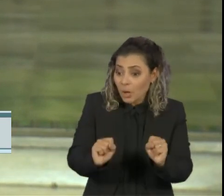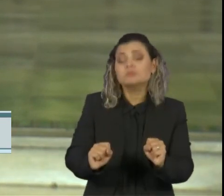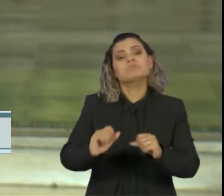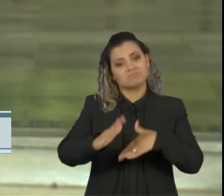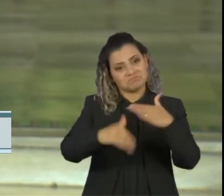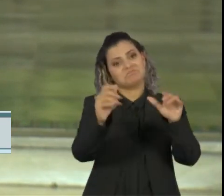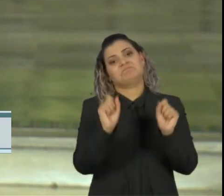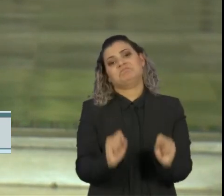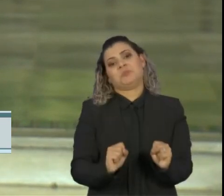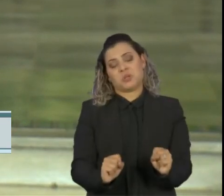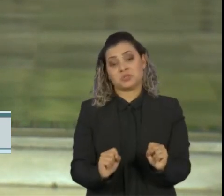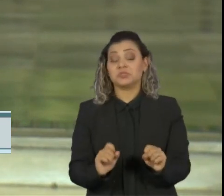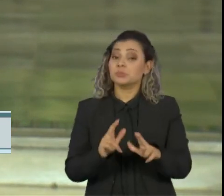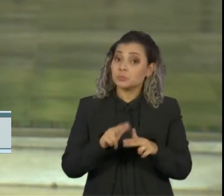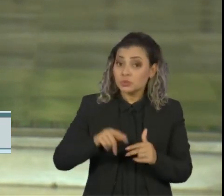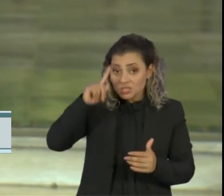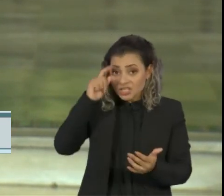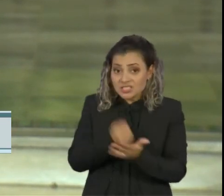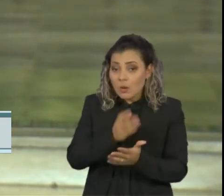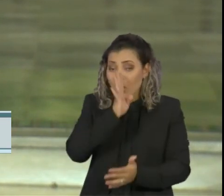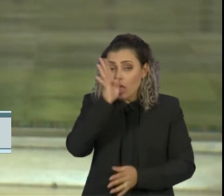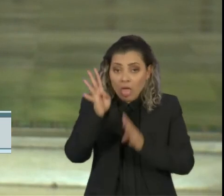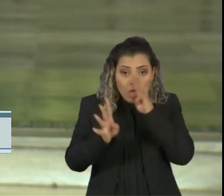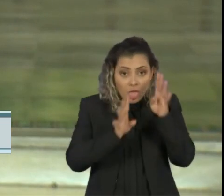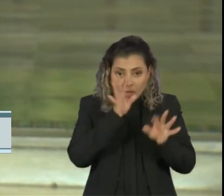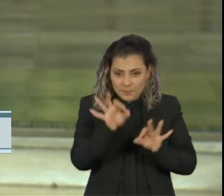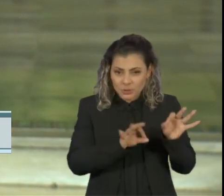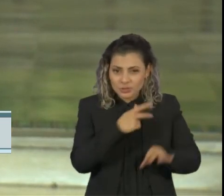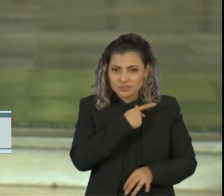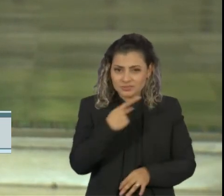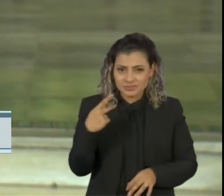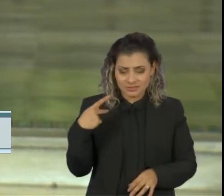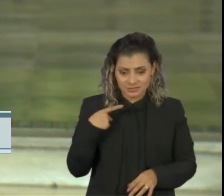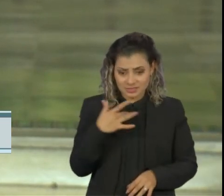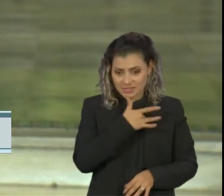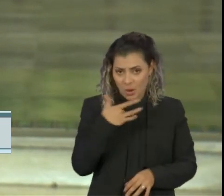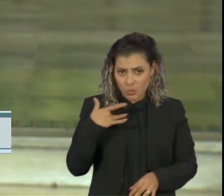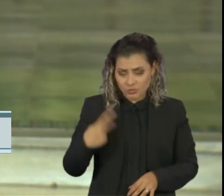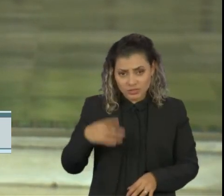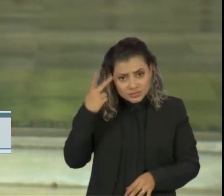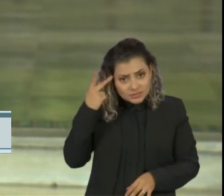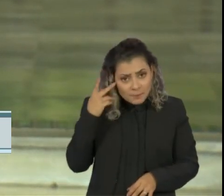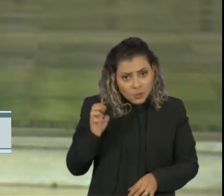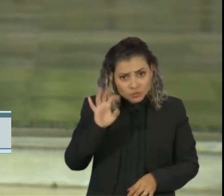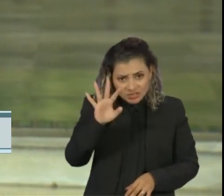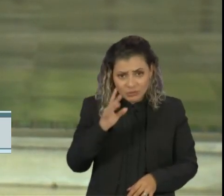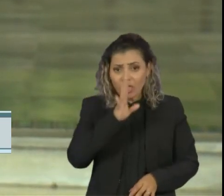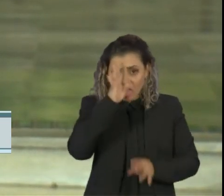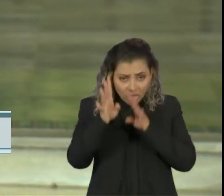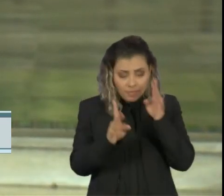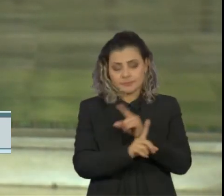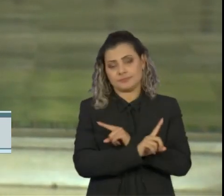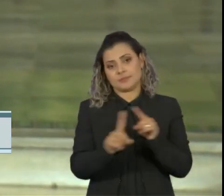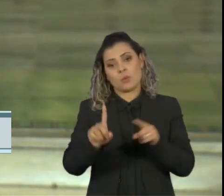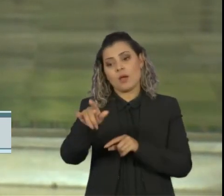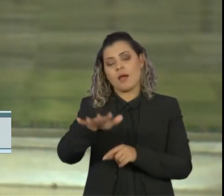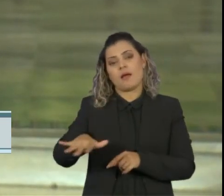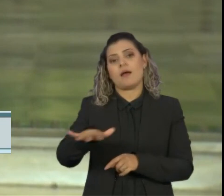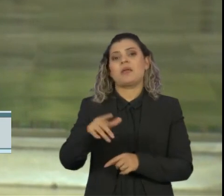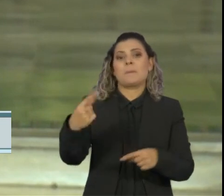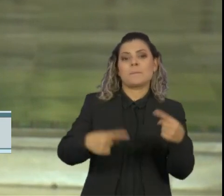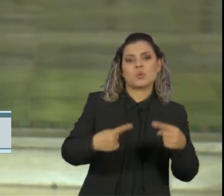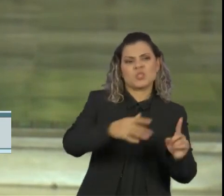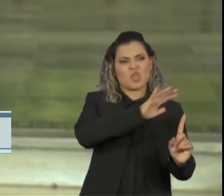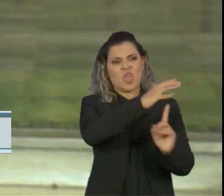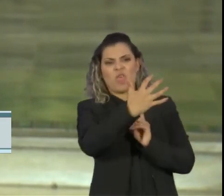referendar. Nenhuma decisão do plano de saúde do governo do Estado de São Paulo é tomada por impulso político, por